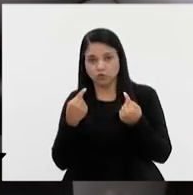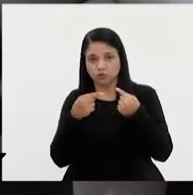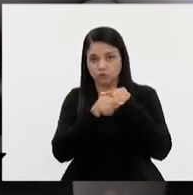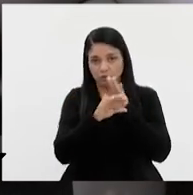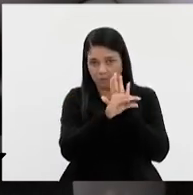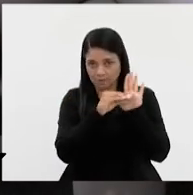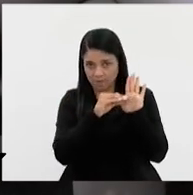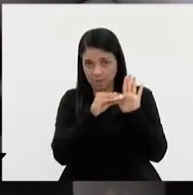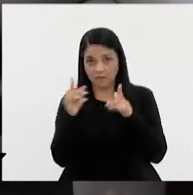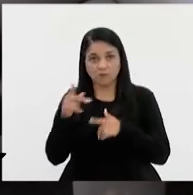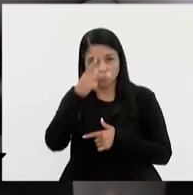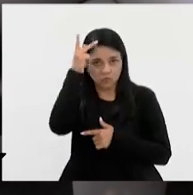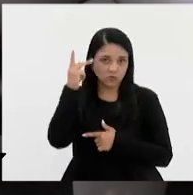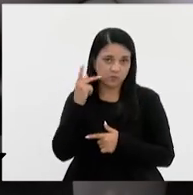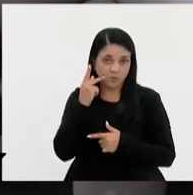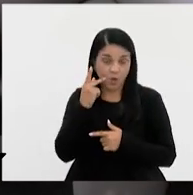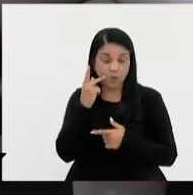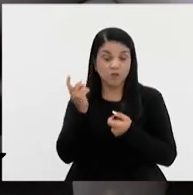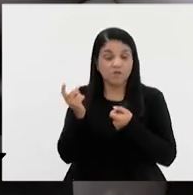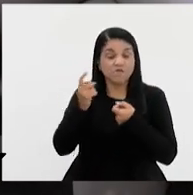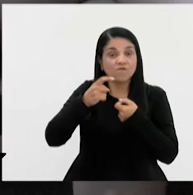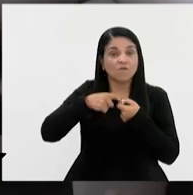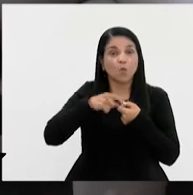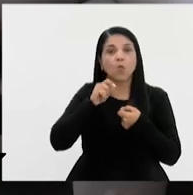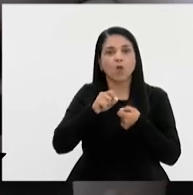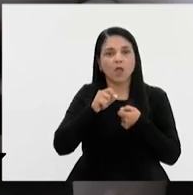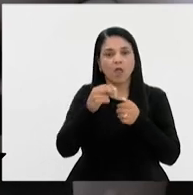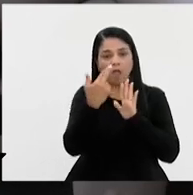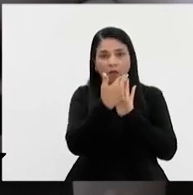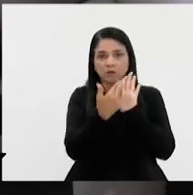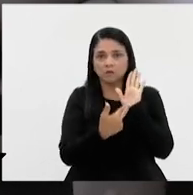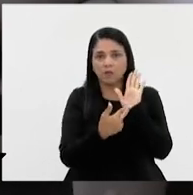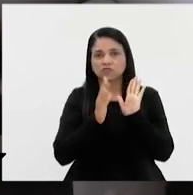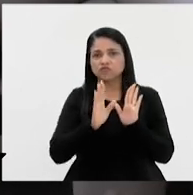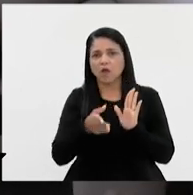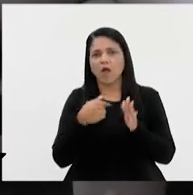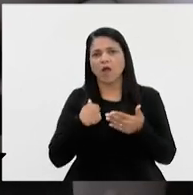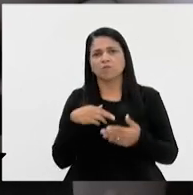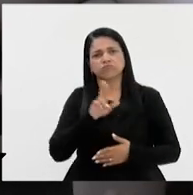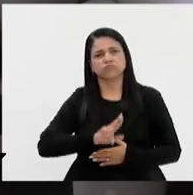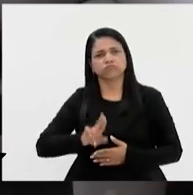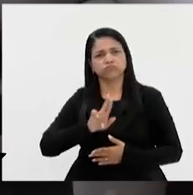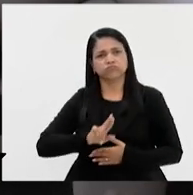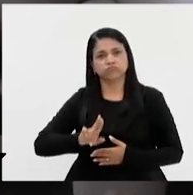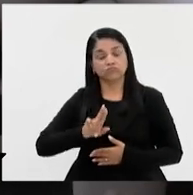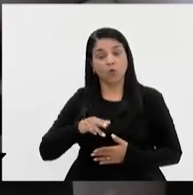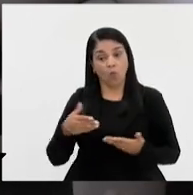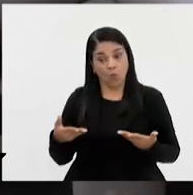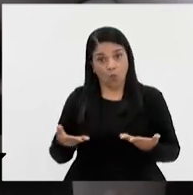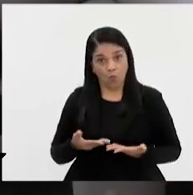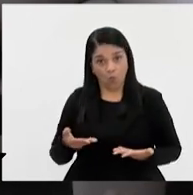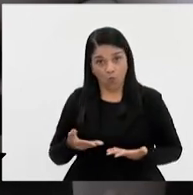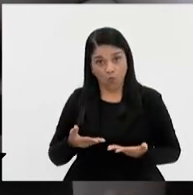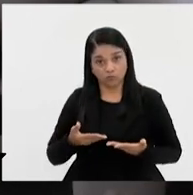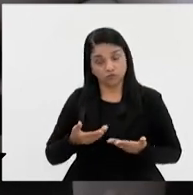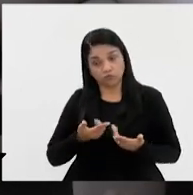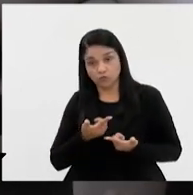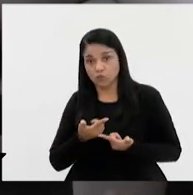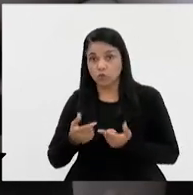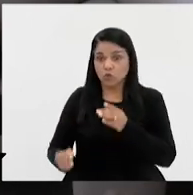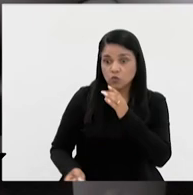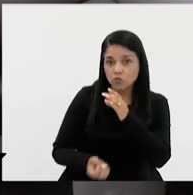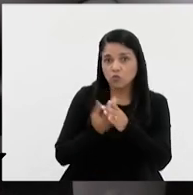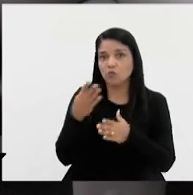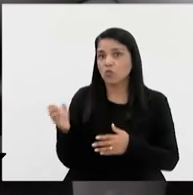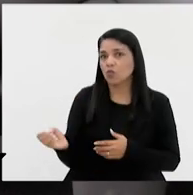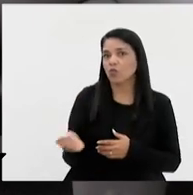Luiz Paulo, porque ele retoma o critério que já era o critério que vinha sendo utilizado. Acontece que hoje outros critérios estão sendo